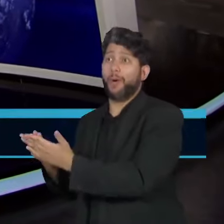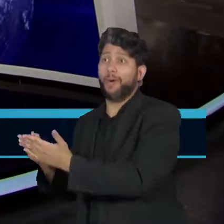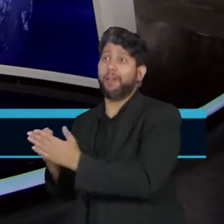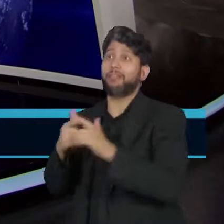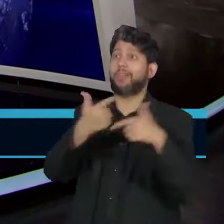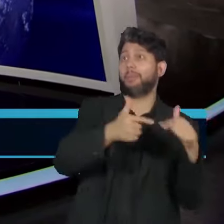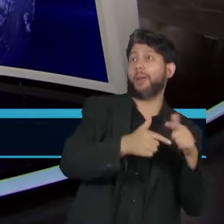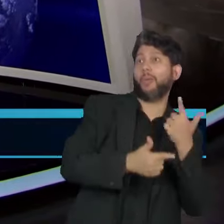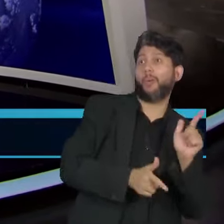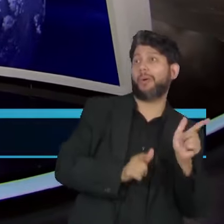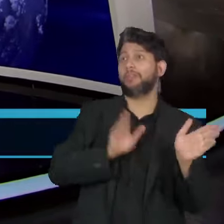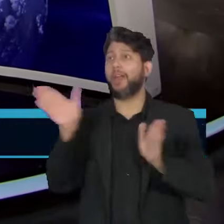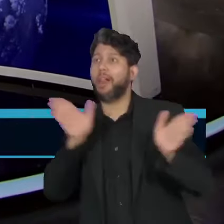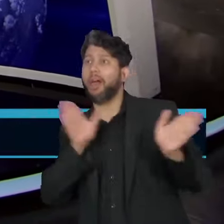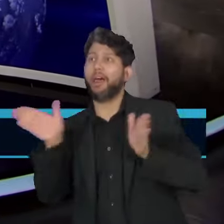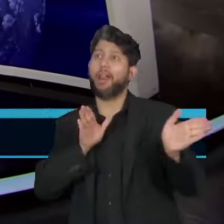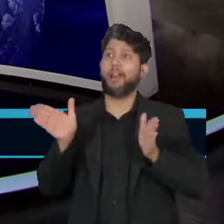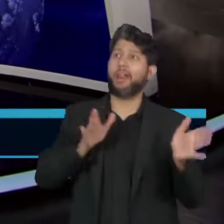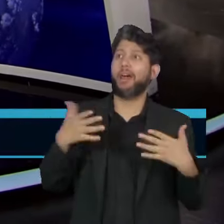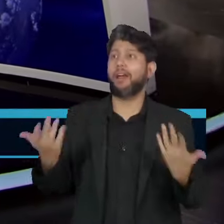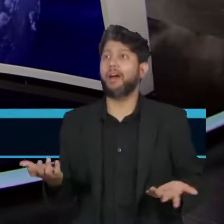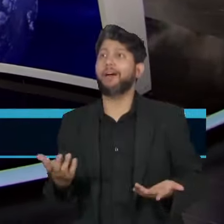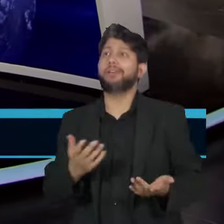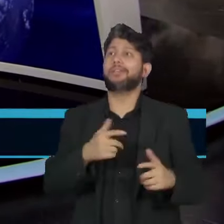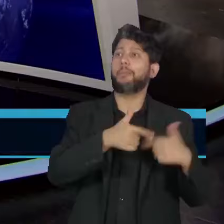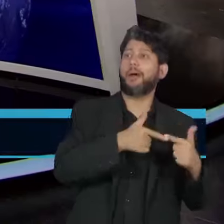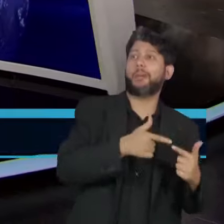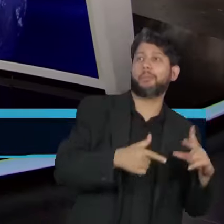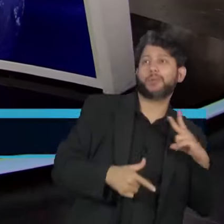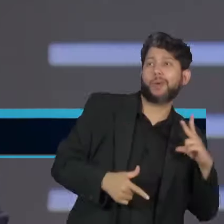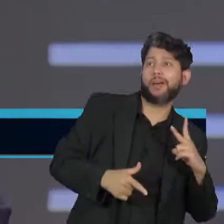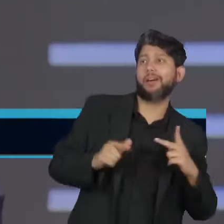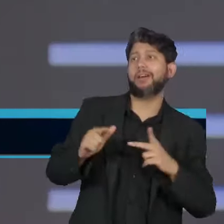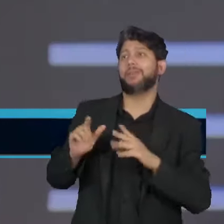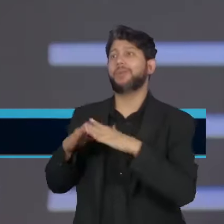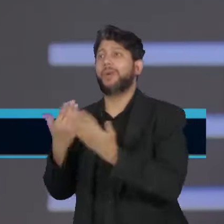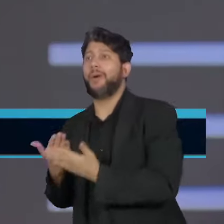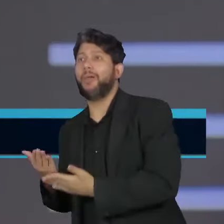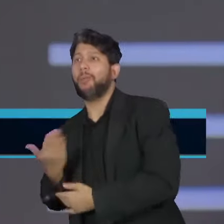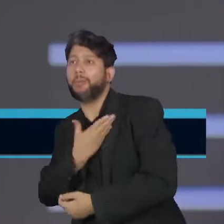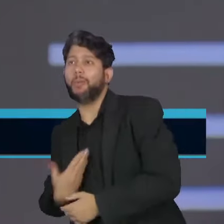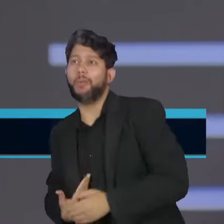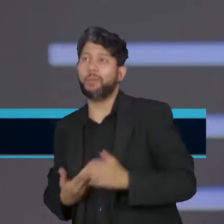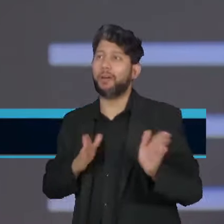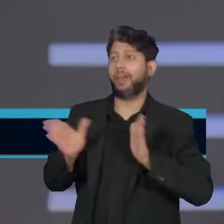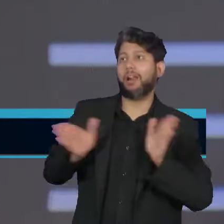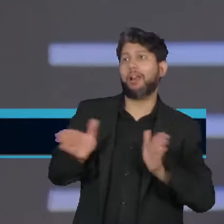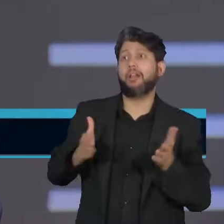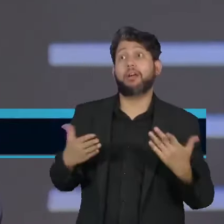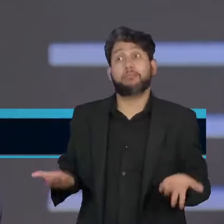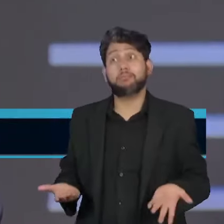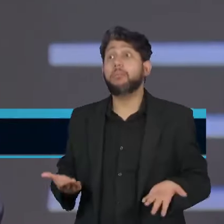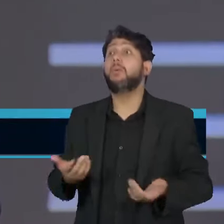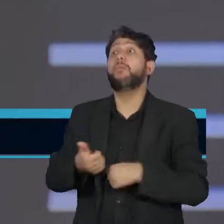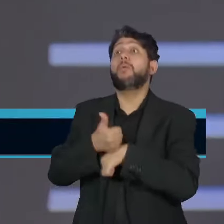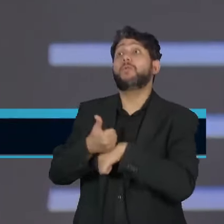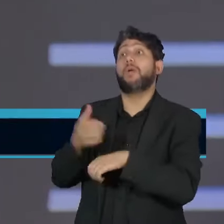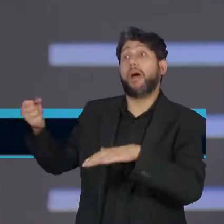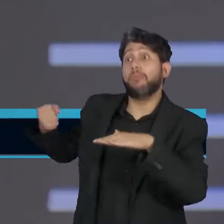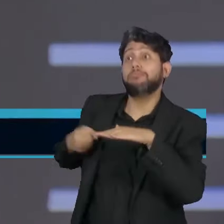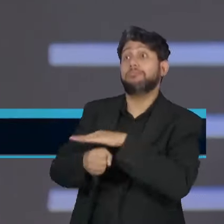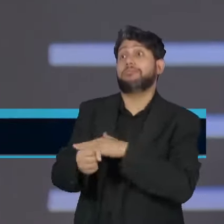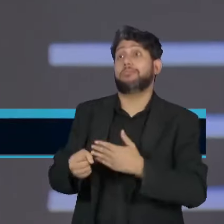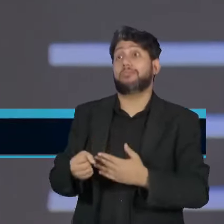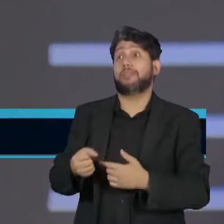de um cargo público ou público e privado e, portanto, a gente tem que lidar com um contingente grande de profissionais que tem que fazer a escolha